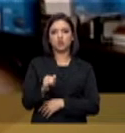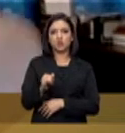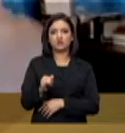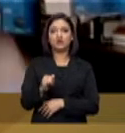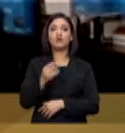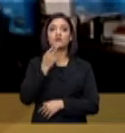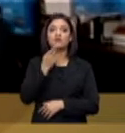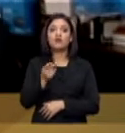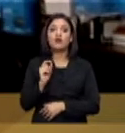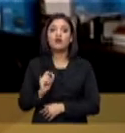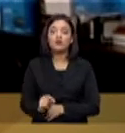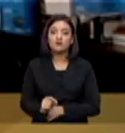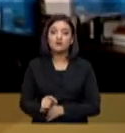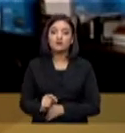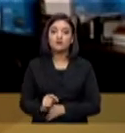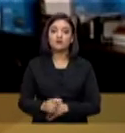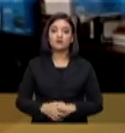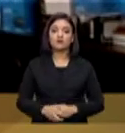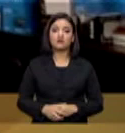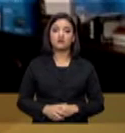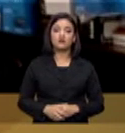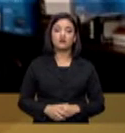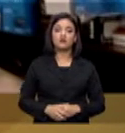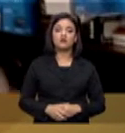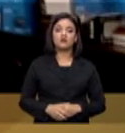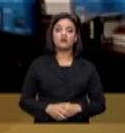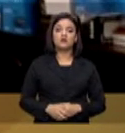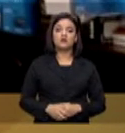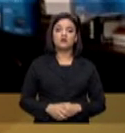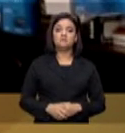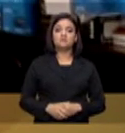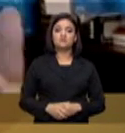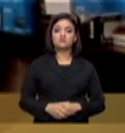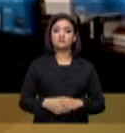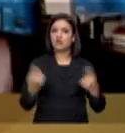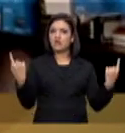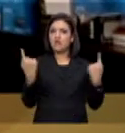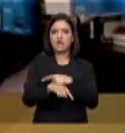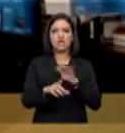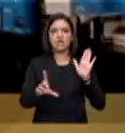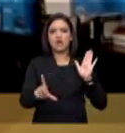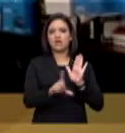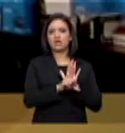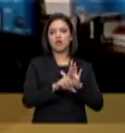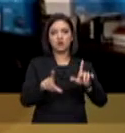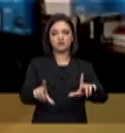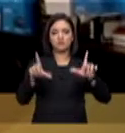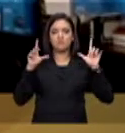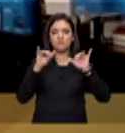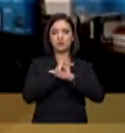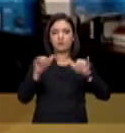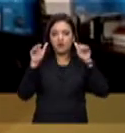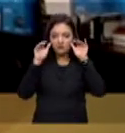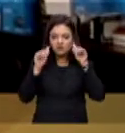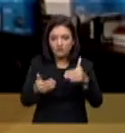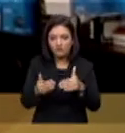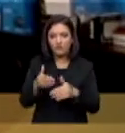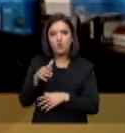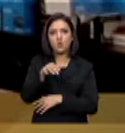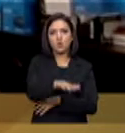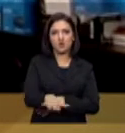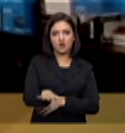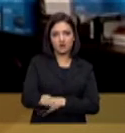isso e mostrando, olha, o CST é... STJ diz é que é ilegal a propaganda dirigida à criança.